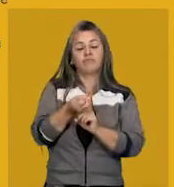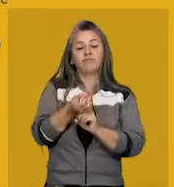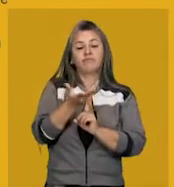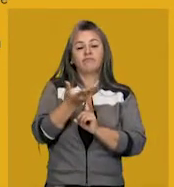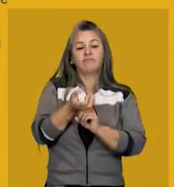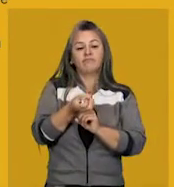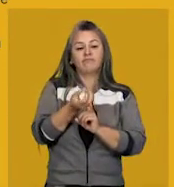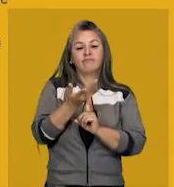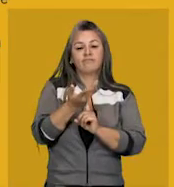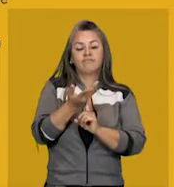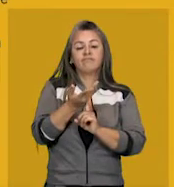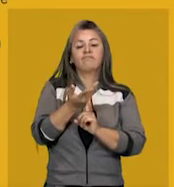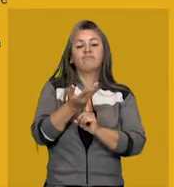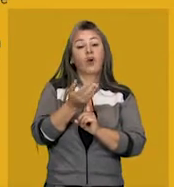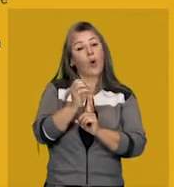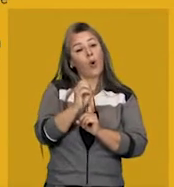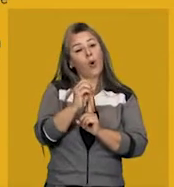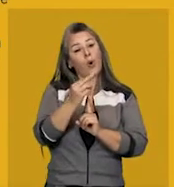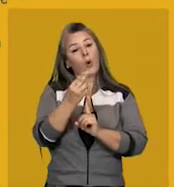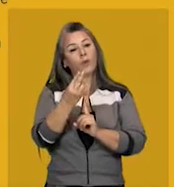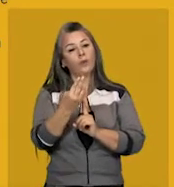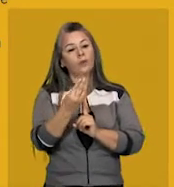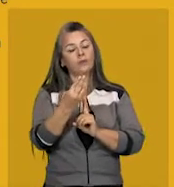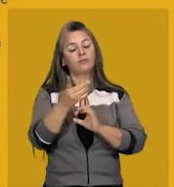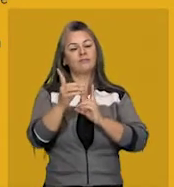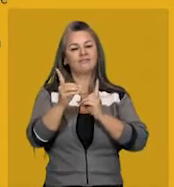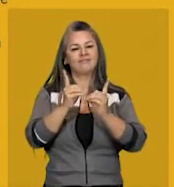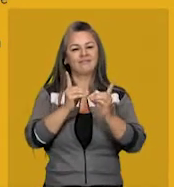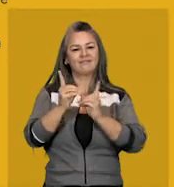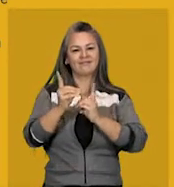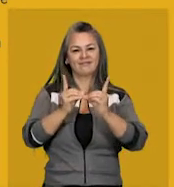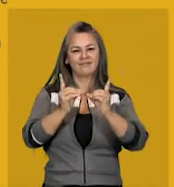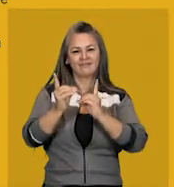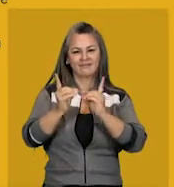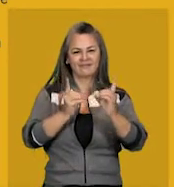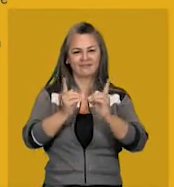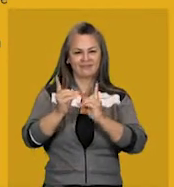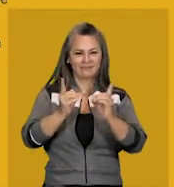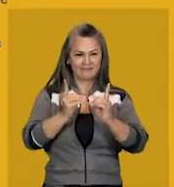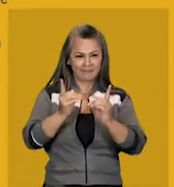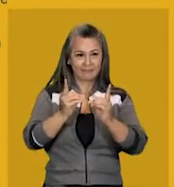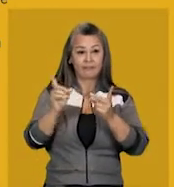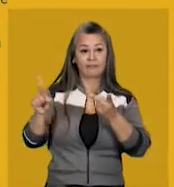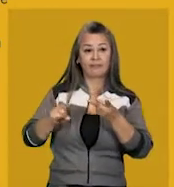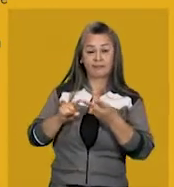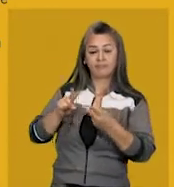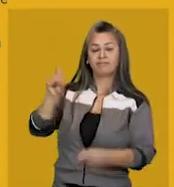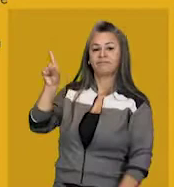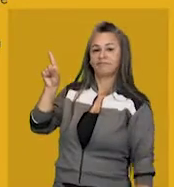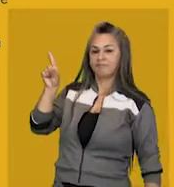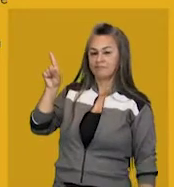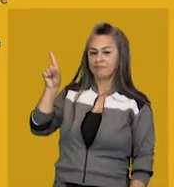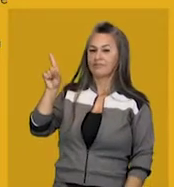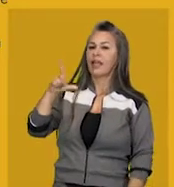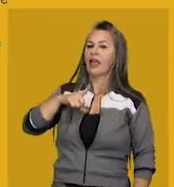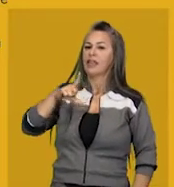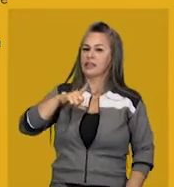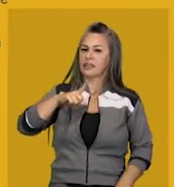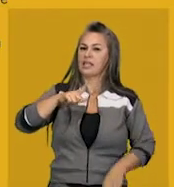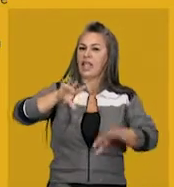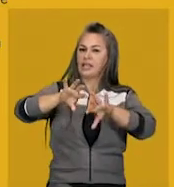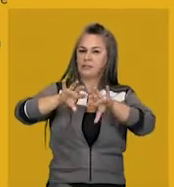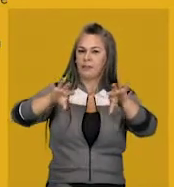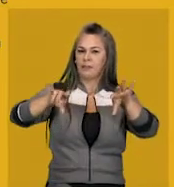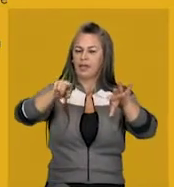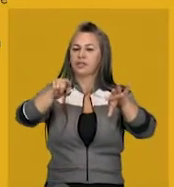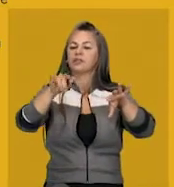intenção dessa peça, ou monólogo, que é um ator só. Separado em atos e cenas, como eu acabei de dizer.